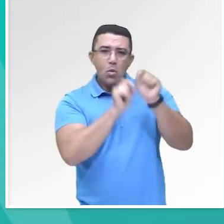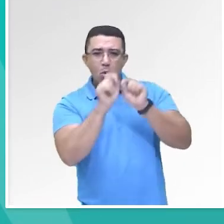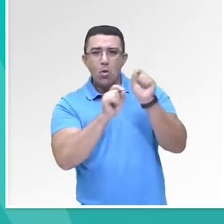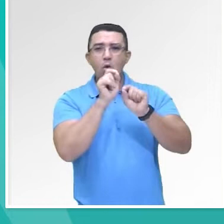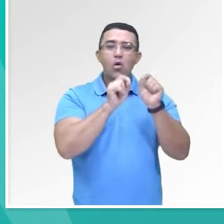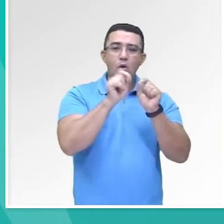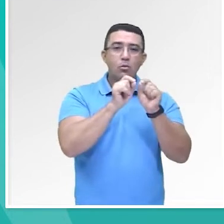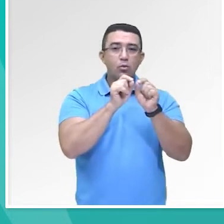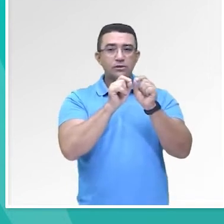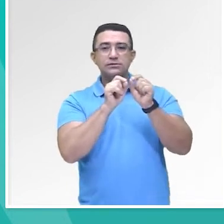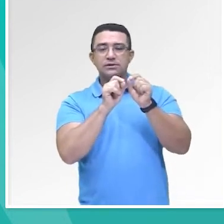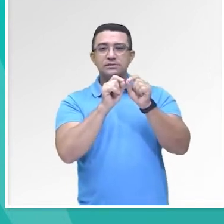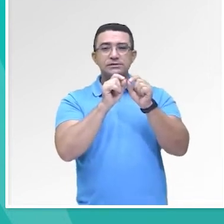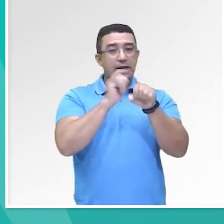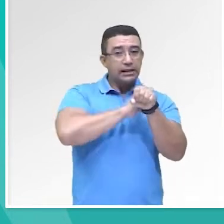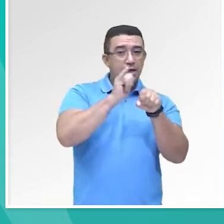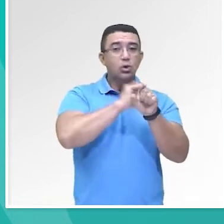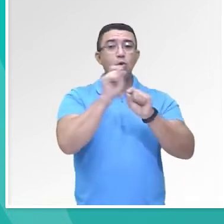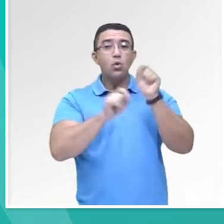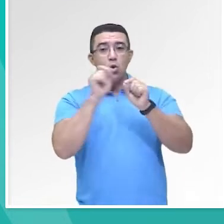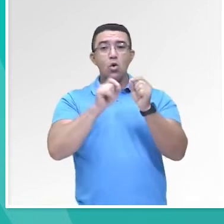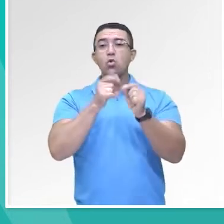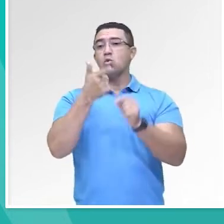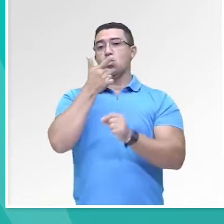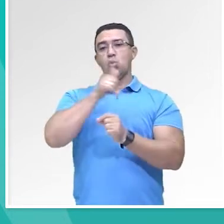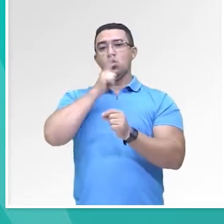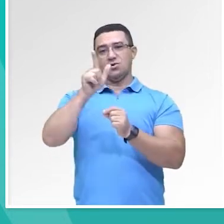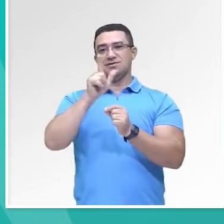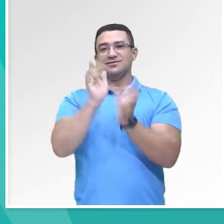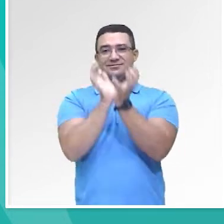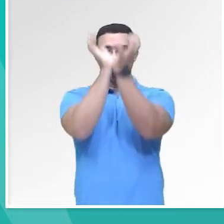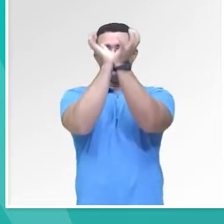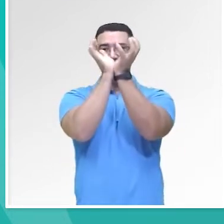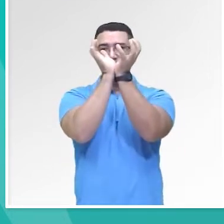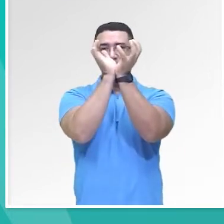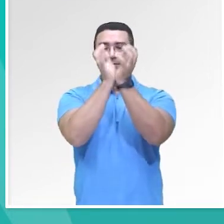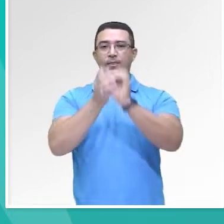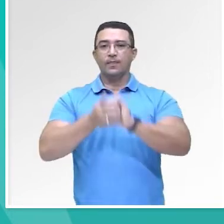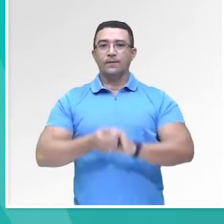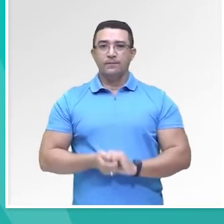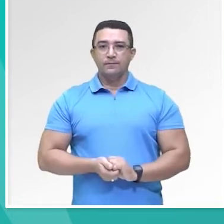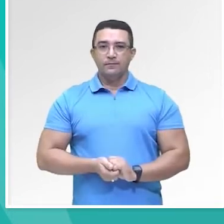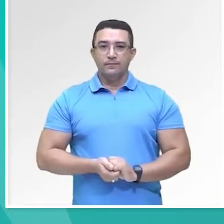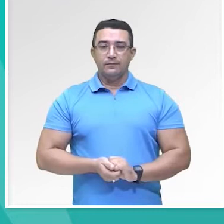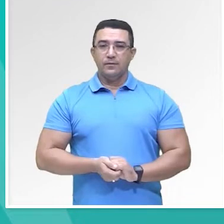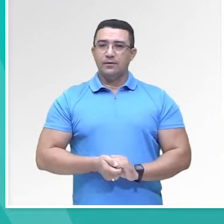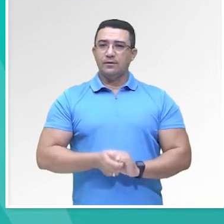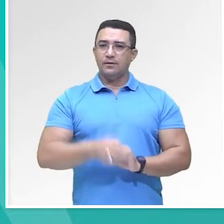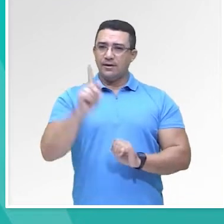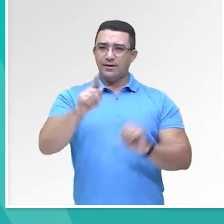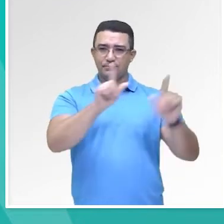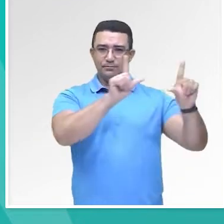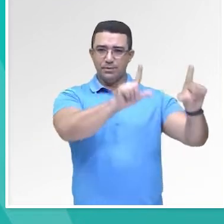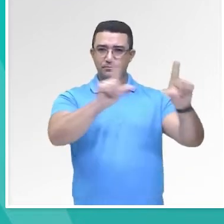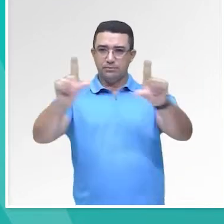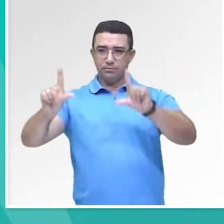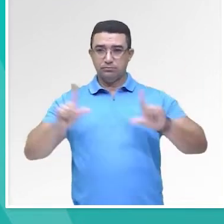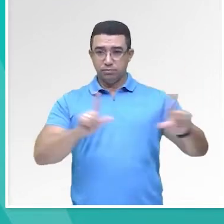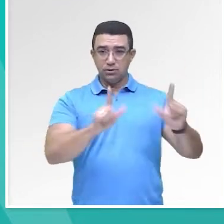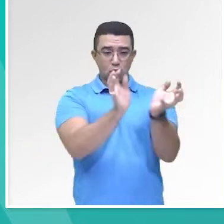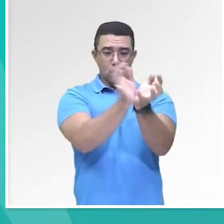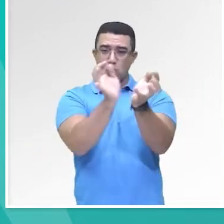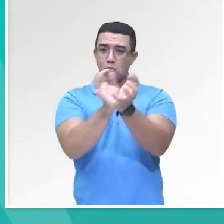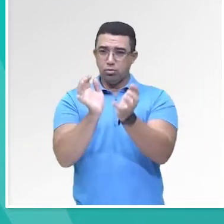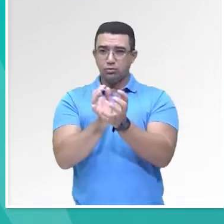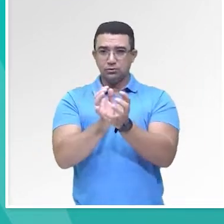seu objetivo, certo? Então, aqui são os esportes coletivos, a própria